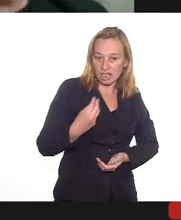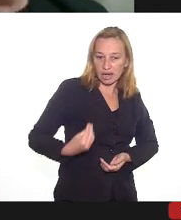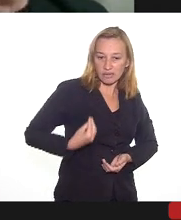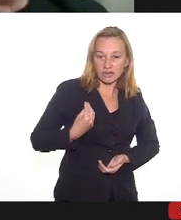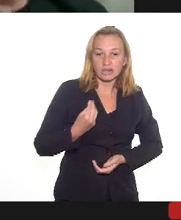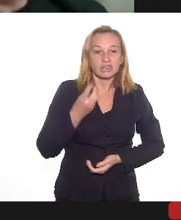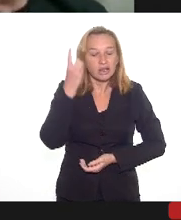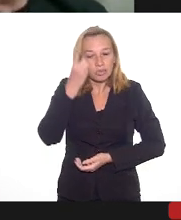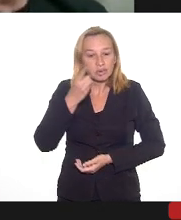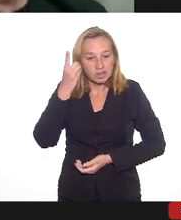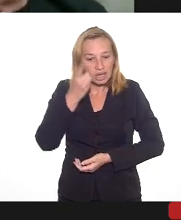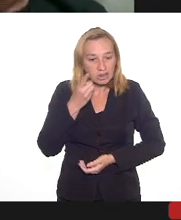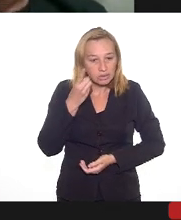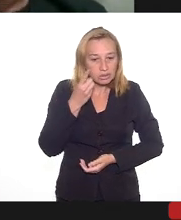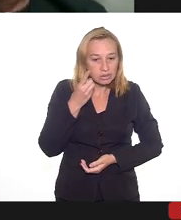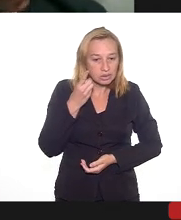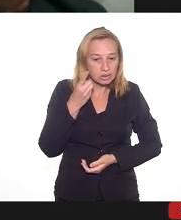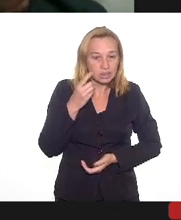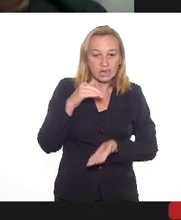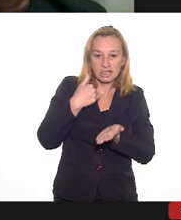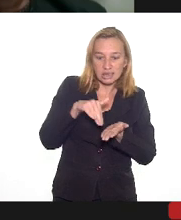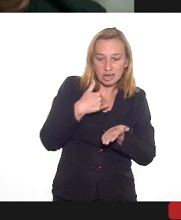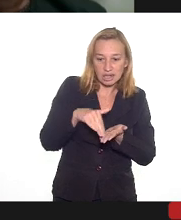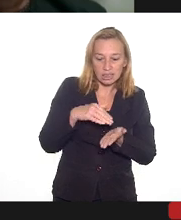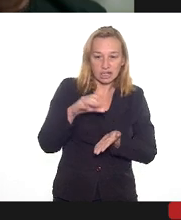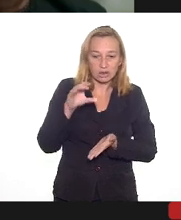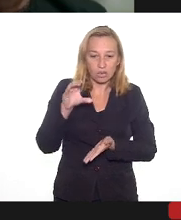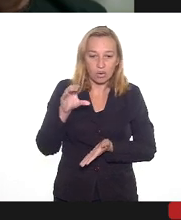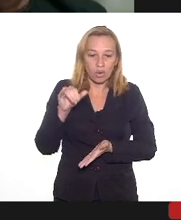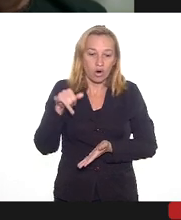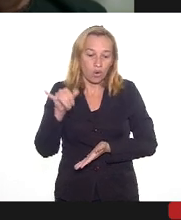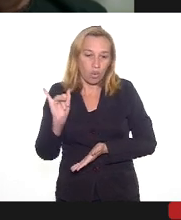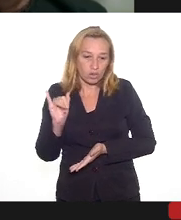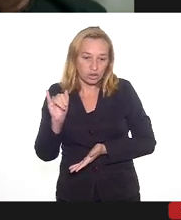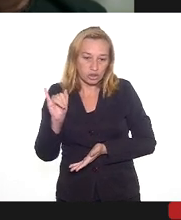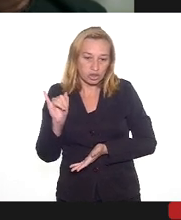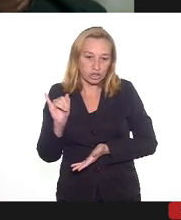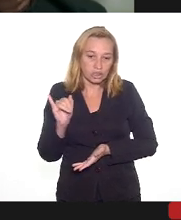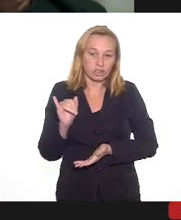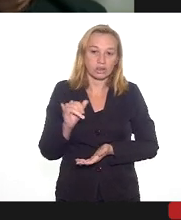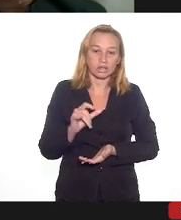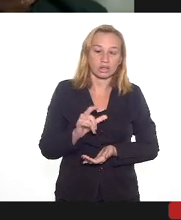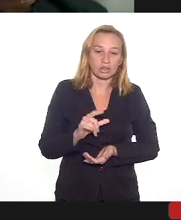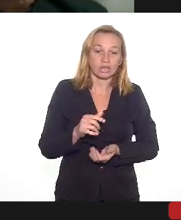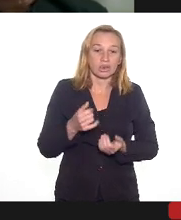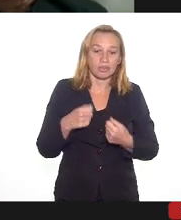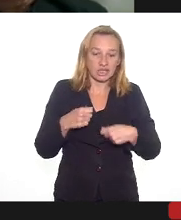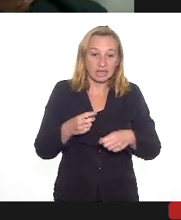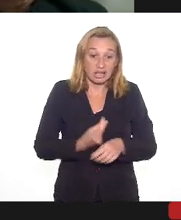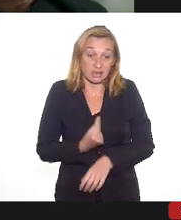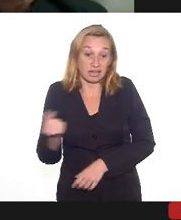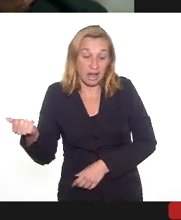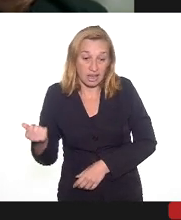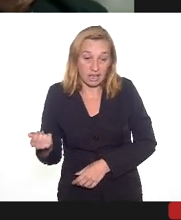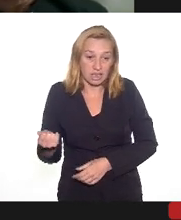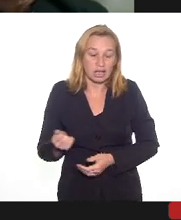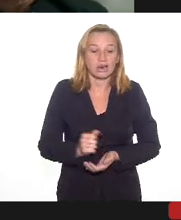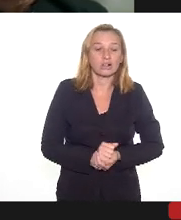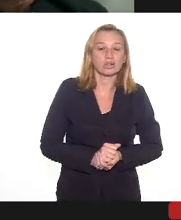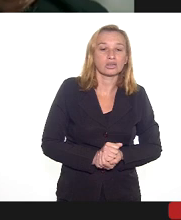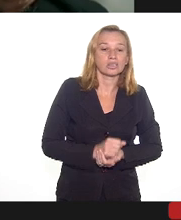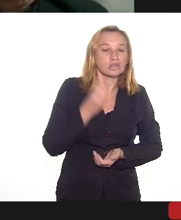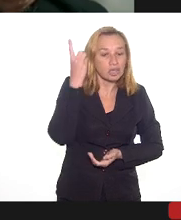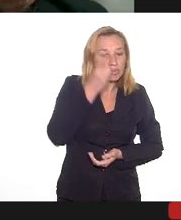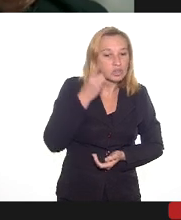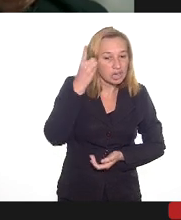Como o secretário Conte Bittencourt tem aí uma limitação, vai ter que se retirar. Eu entendi que os